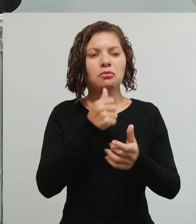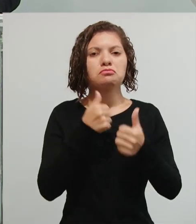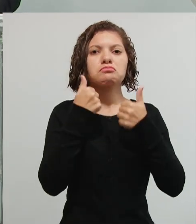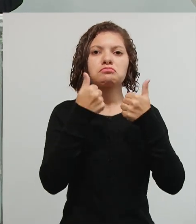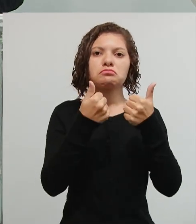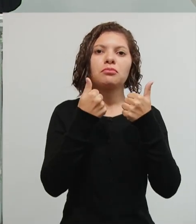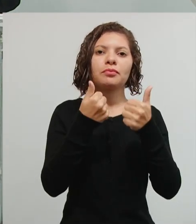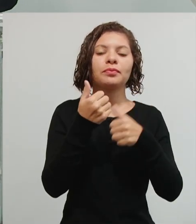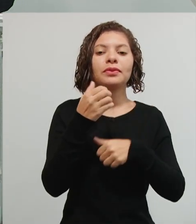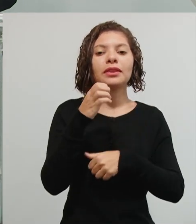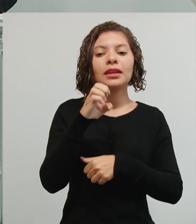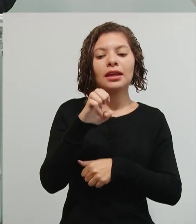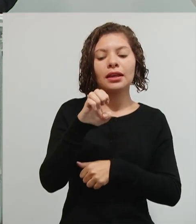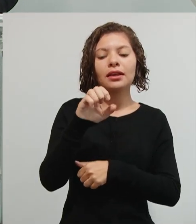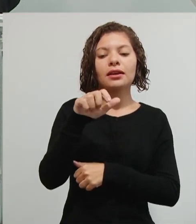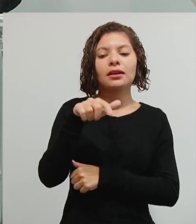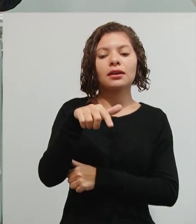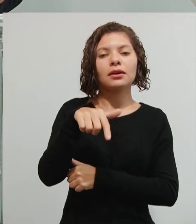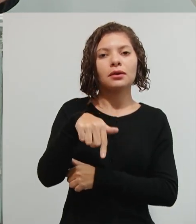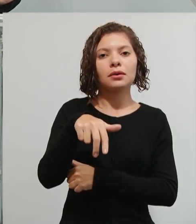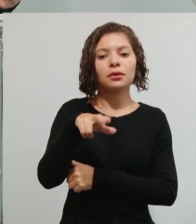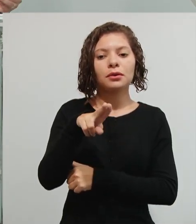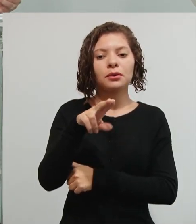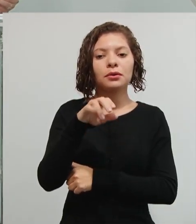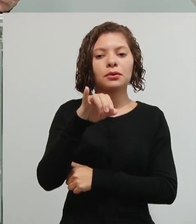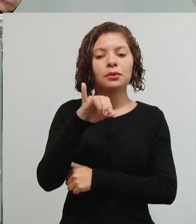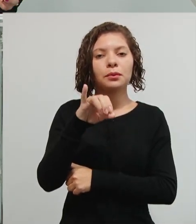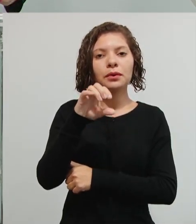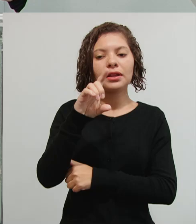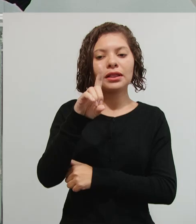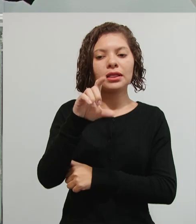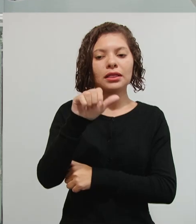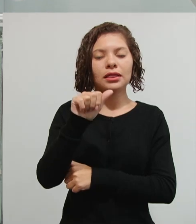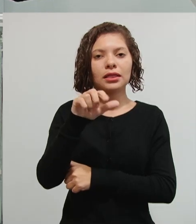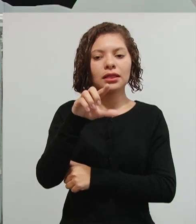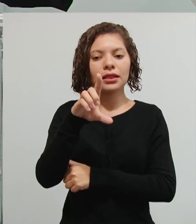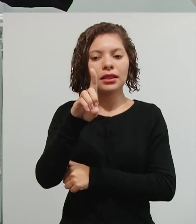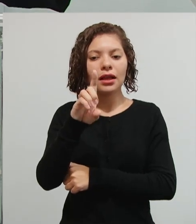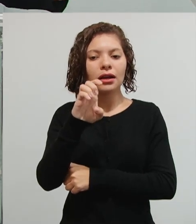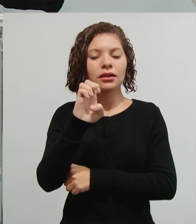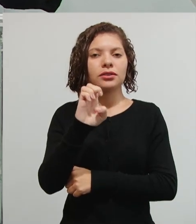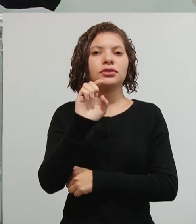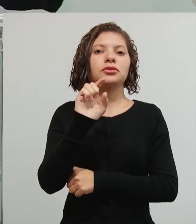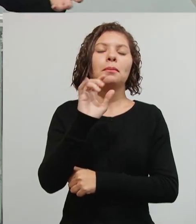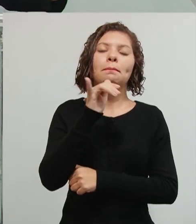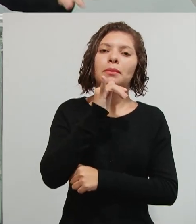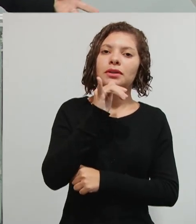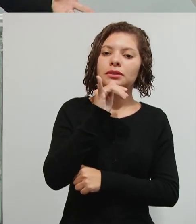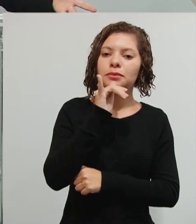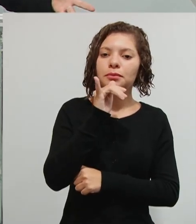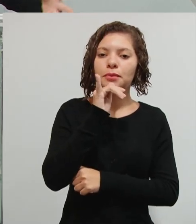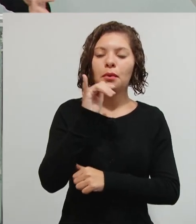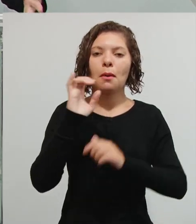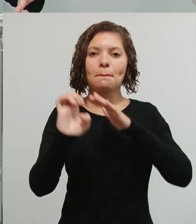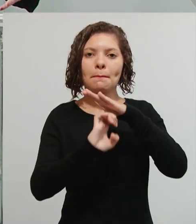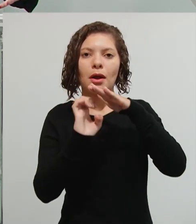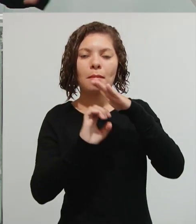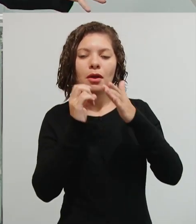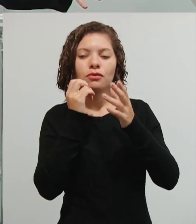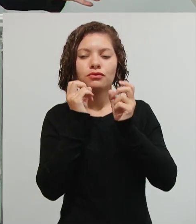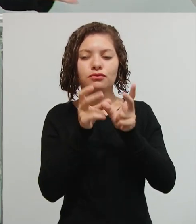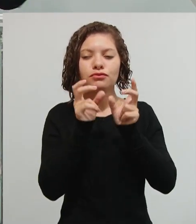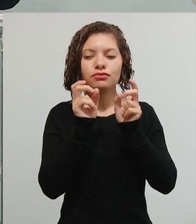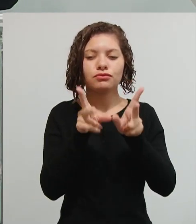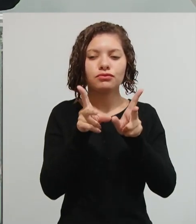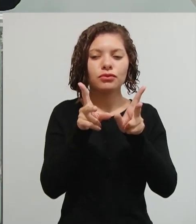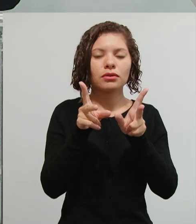ver com distribuição. Um bom exemplo disso é se você pensa em uma grande empresa que vende um produto barato e rápido, por exemplo, a